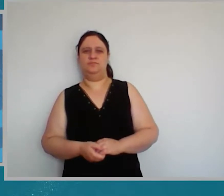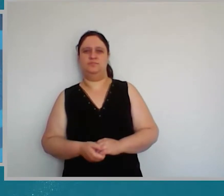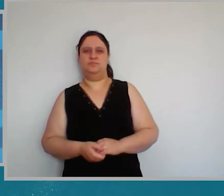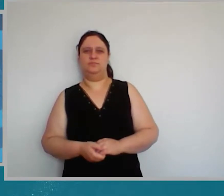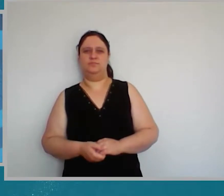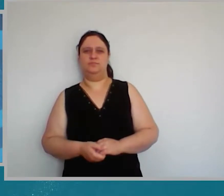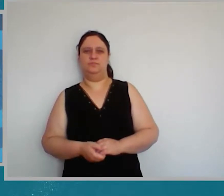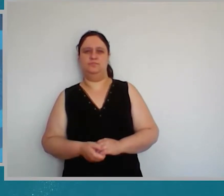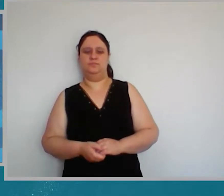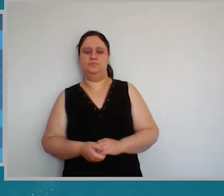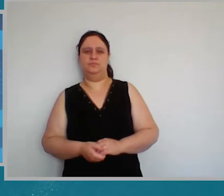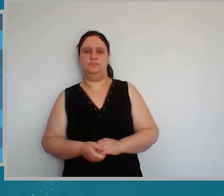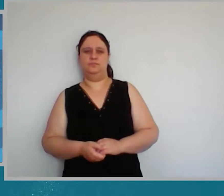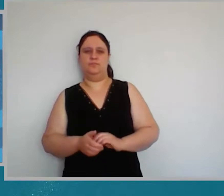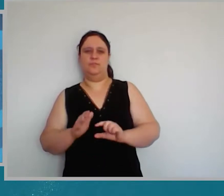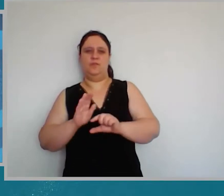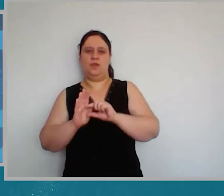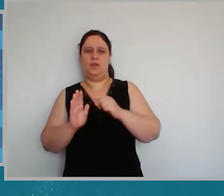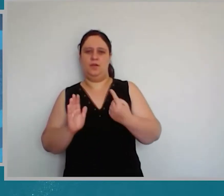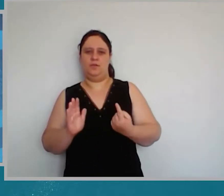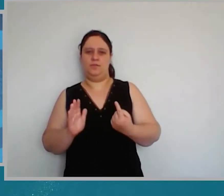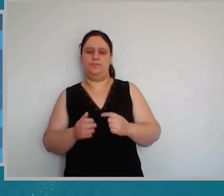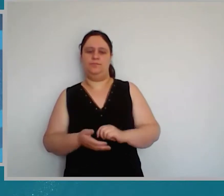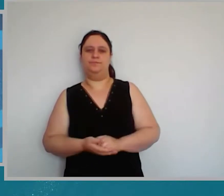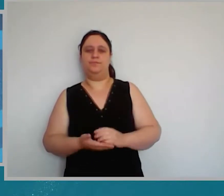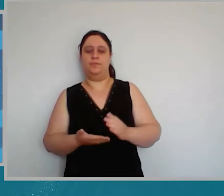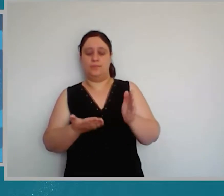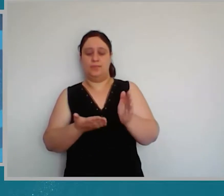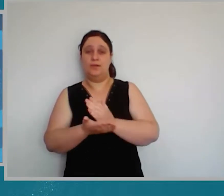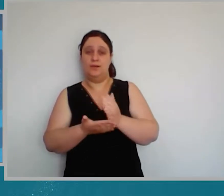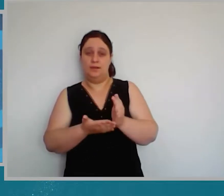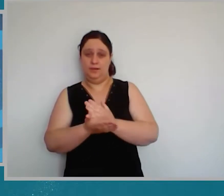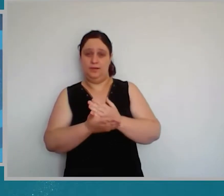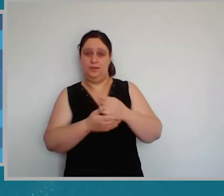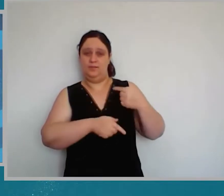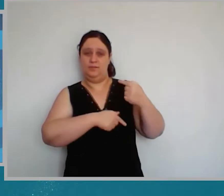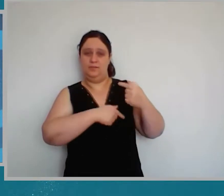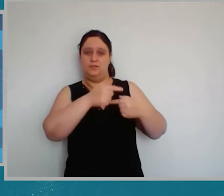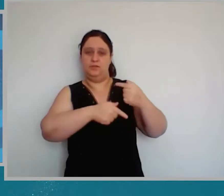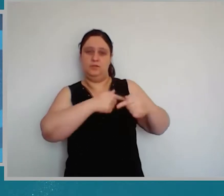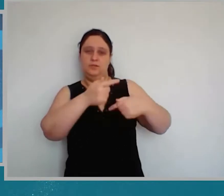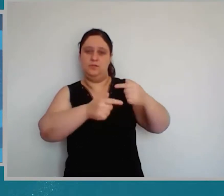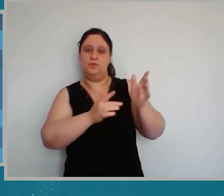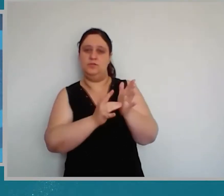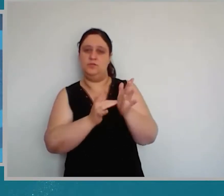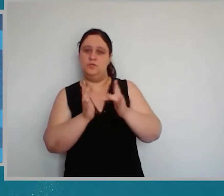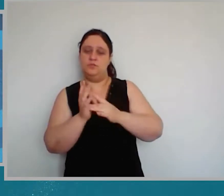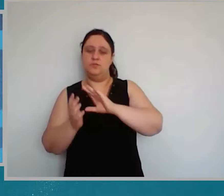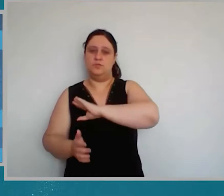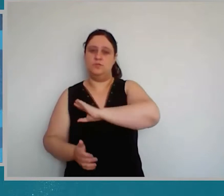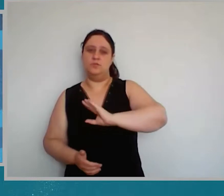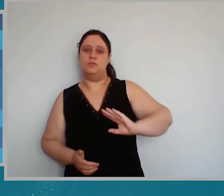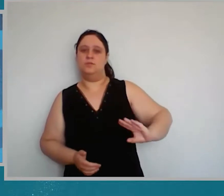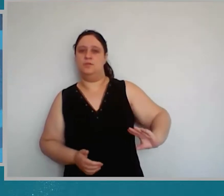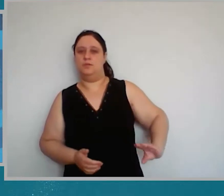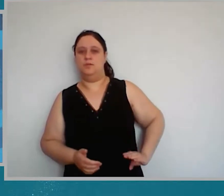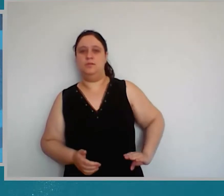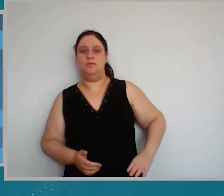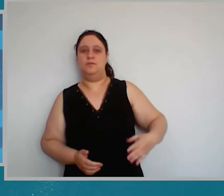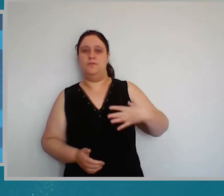Mateus 1, versículo 1 diz assim: livro da genealogia de Jesus Cristo, filho de